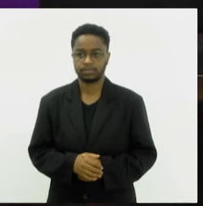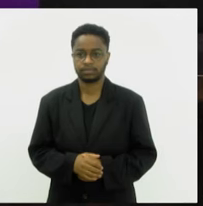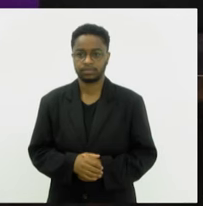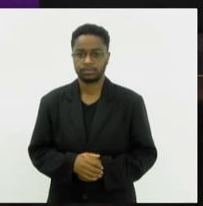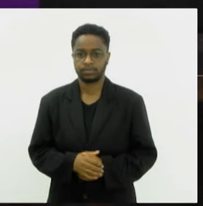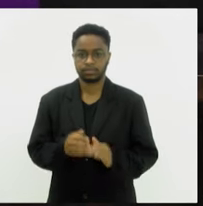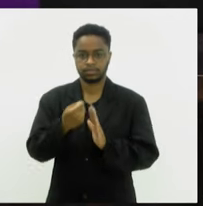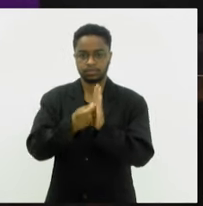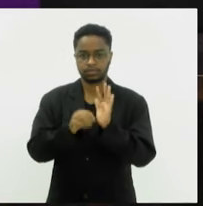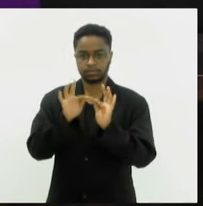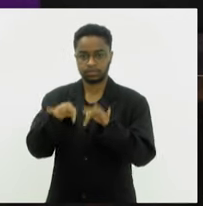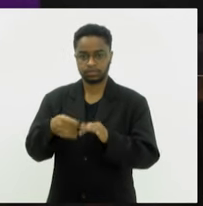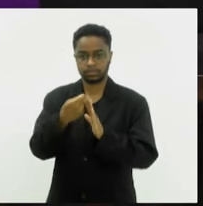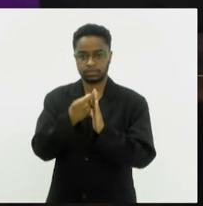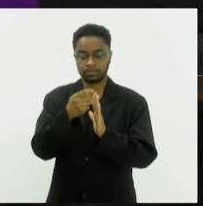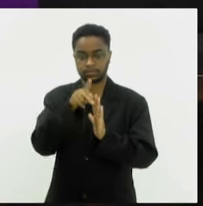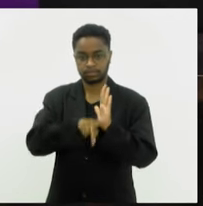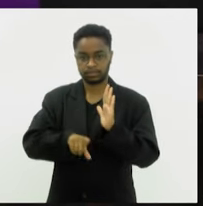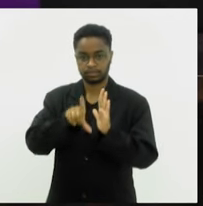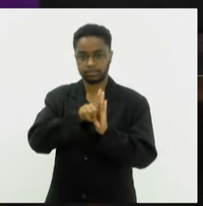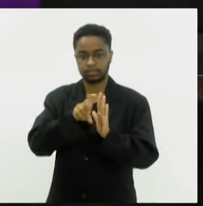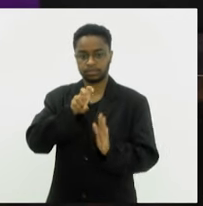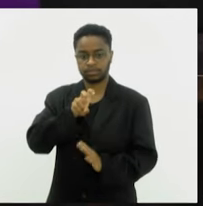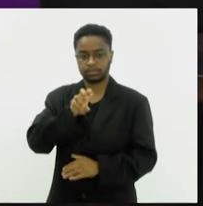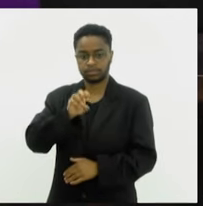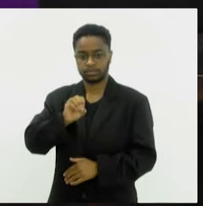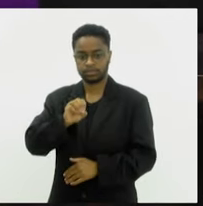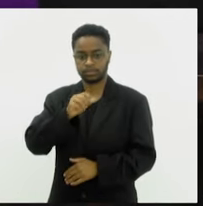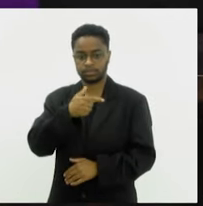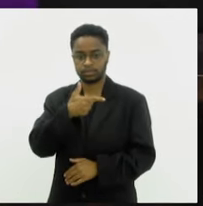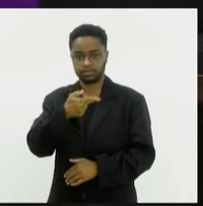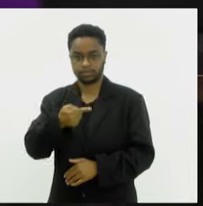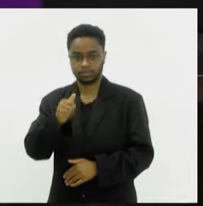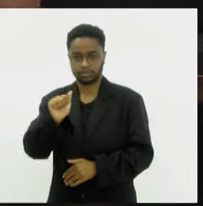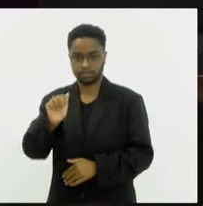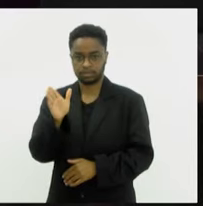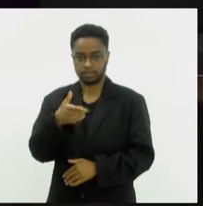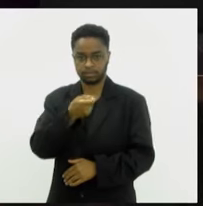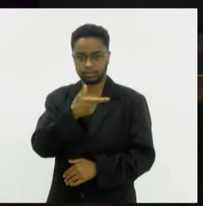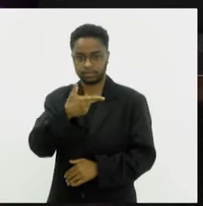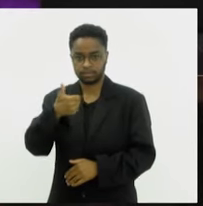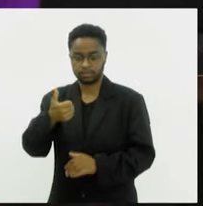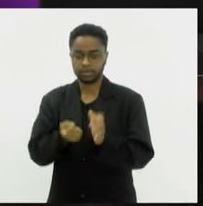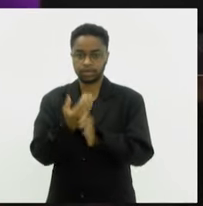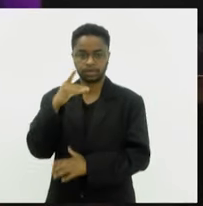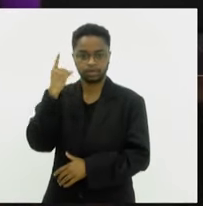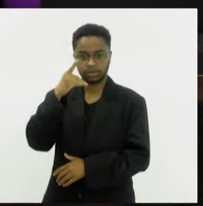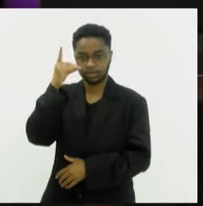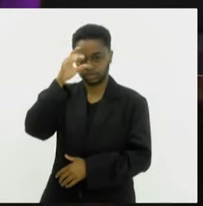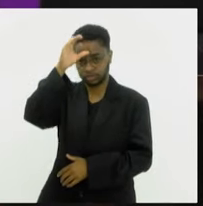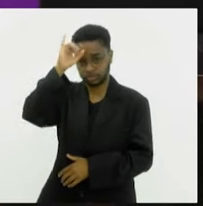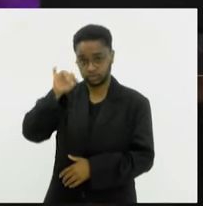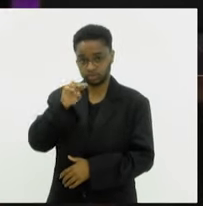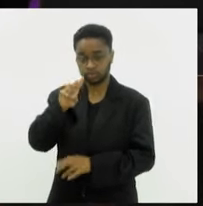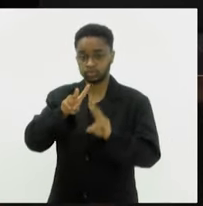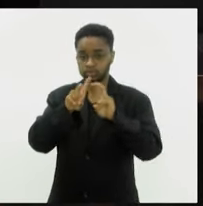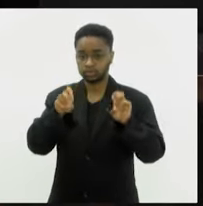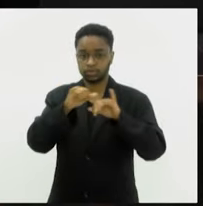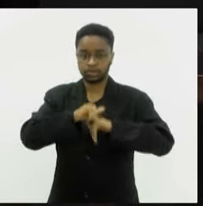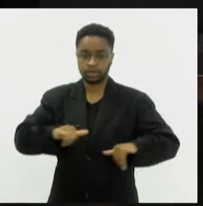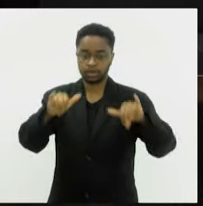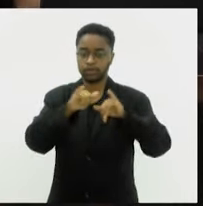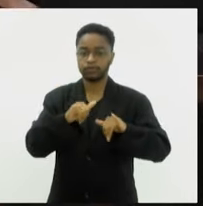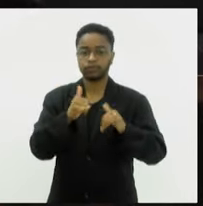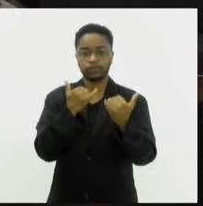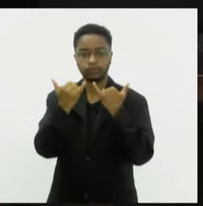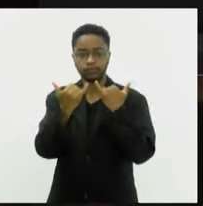Redação final. Projeto de lei número 5027-A de 2021, de autoria da deputada Tia Ju, que dispõe sobre a campanha informativa e